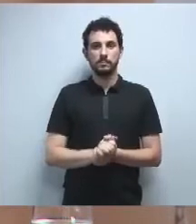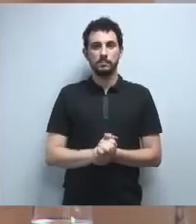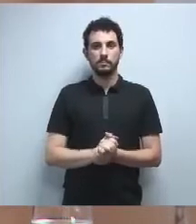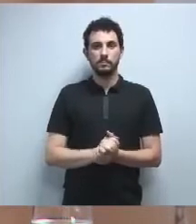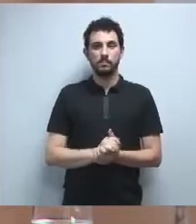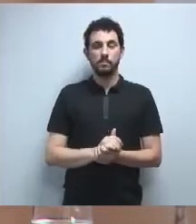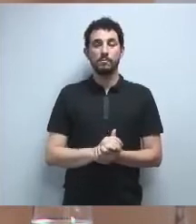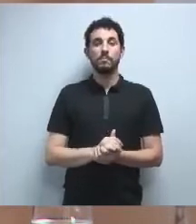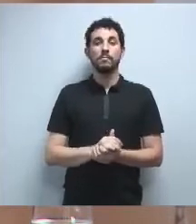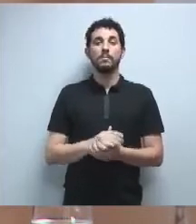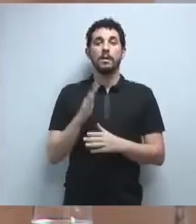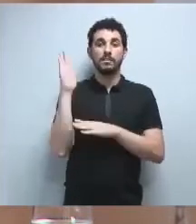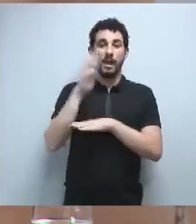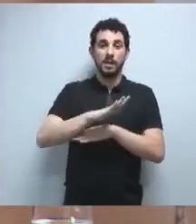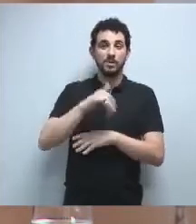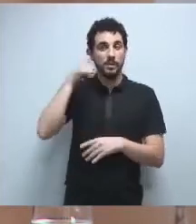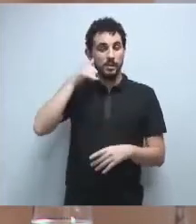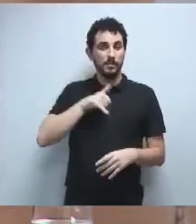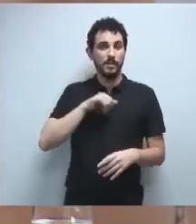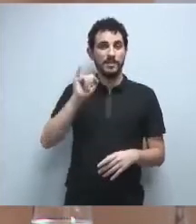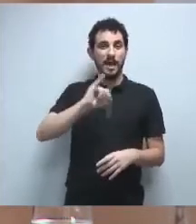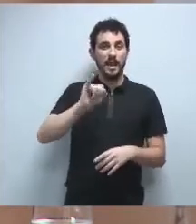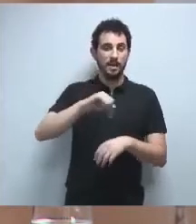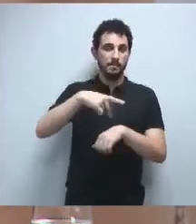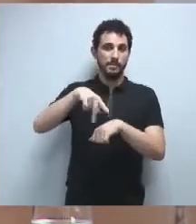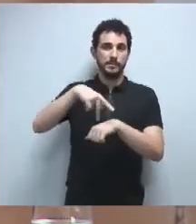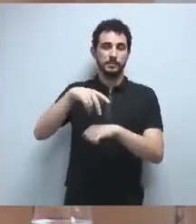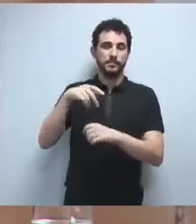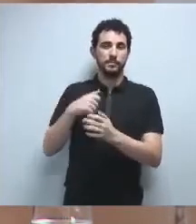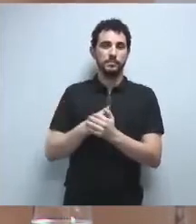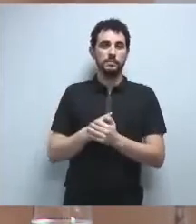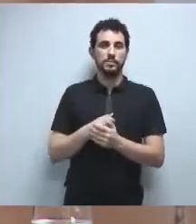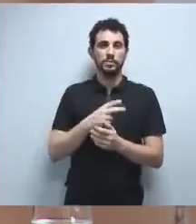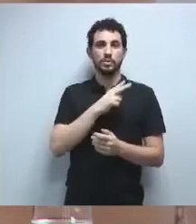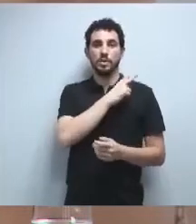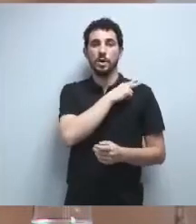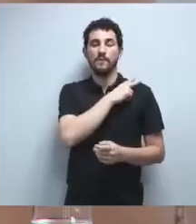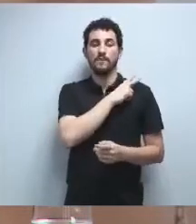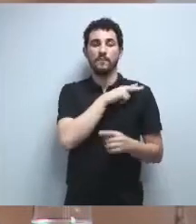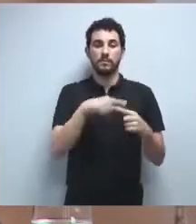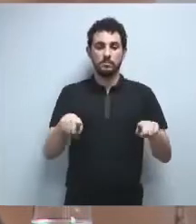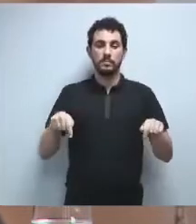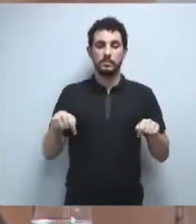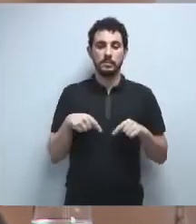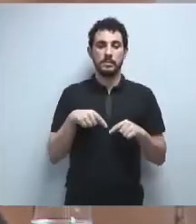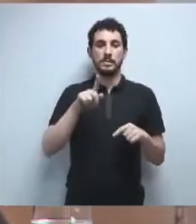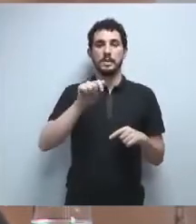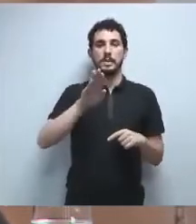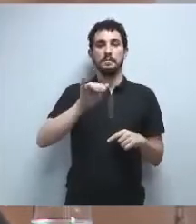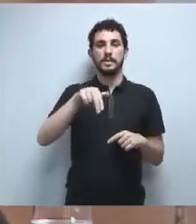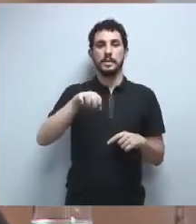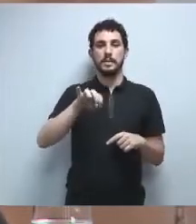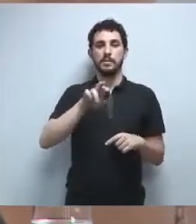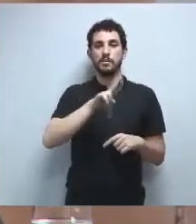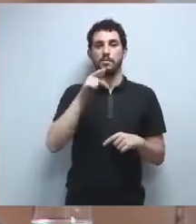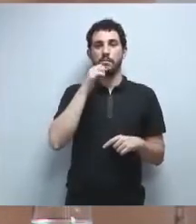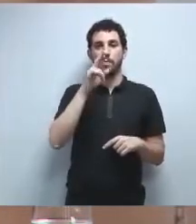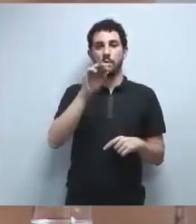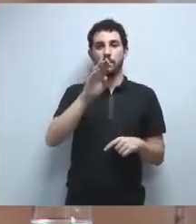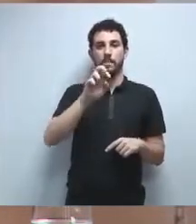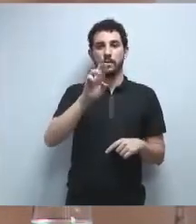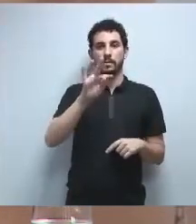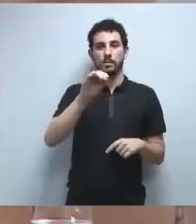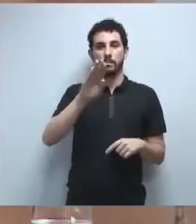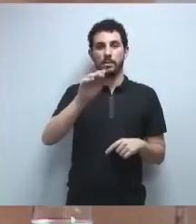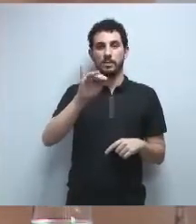tarde eu recebi um telefonema da itália o chefe de gabinete que nós todos conhecemos roberto batista chega